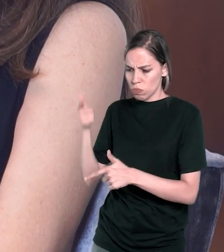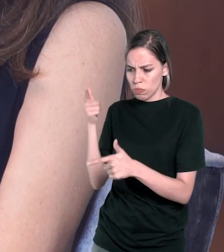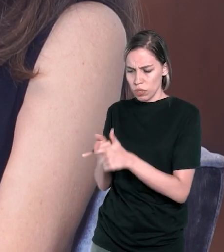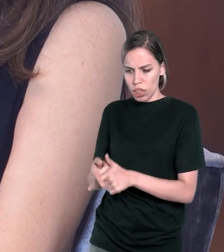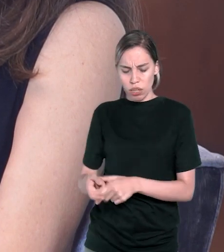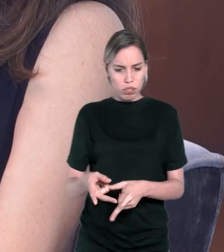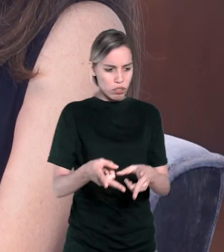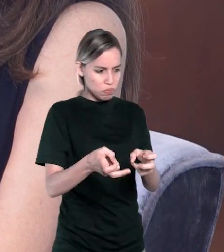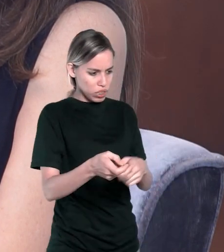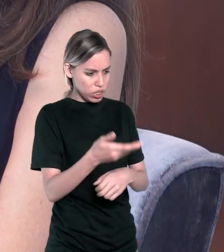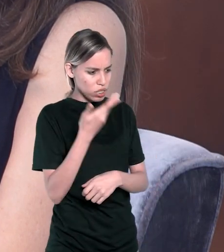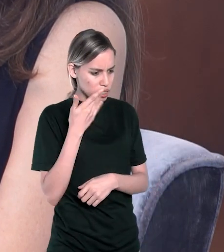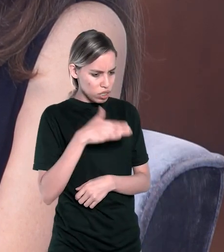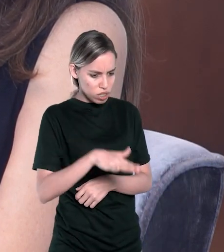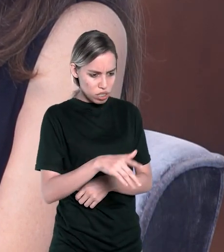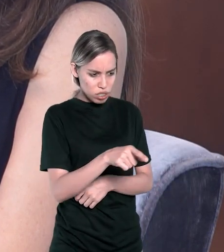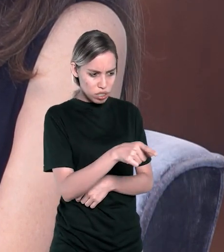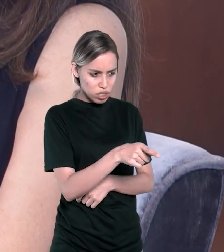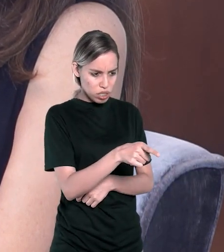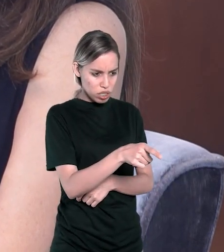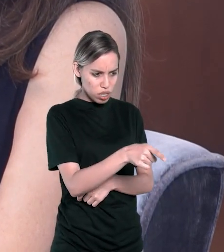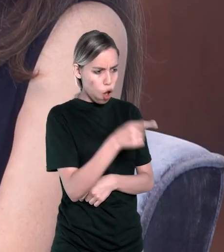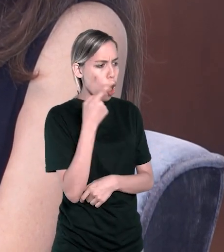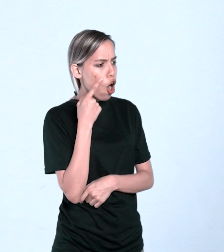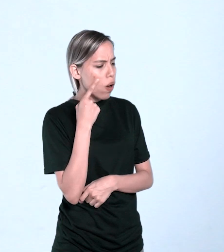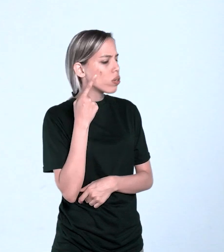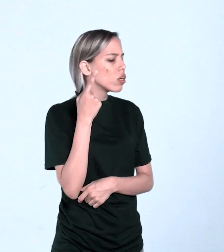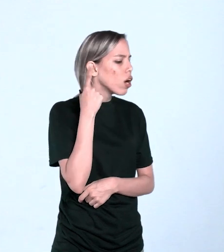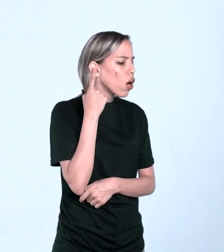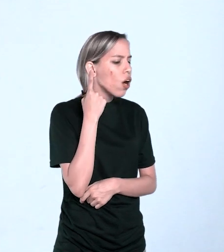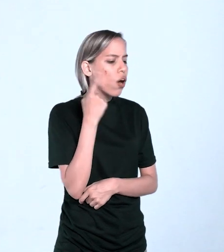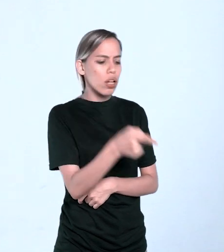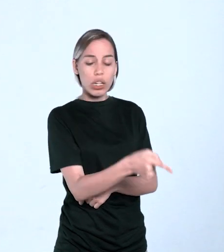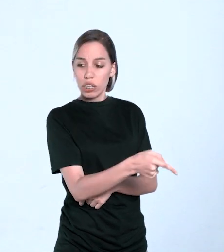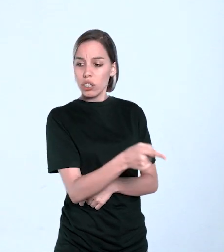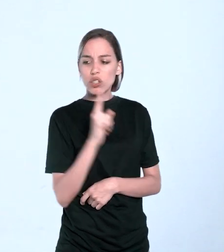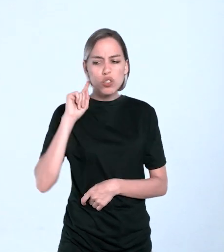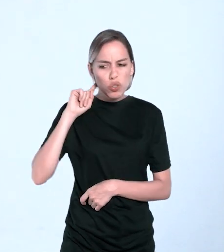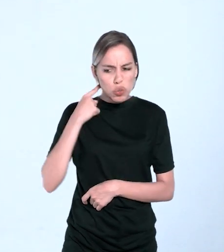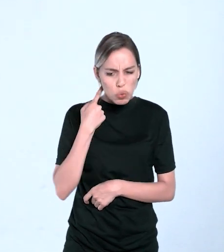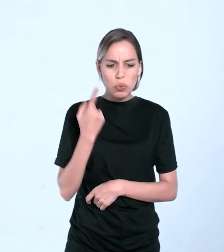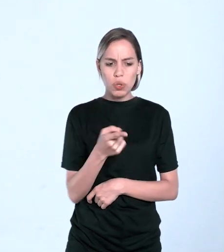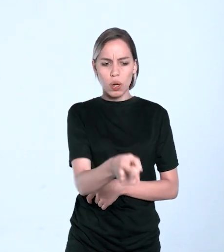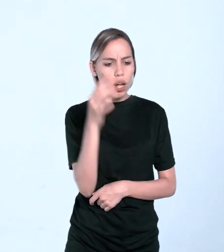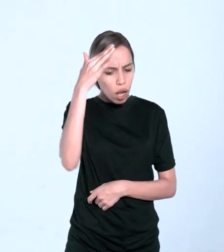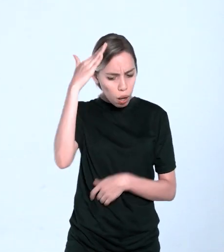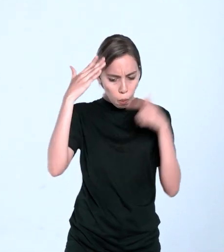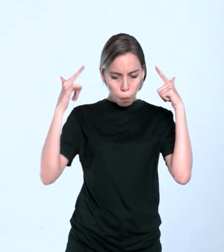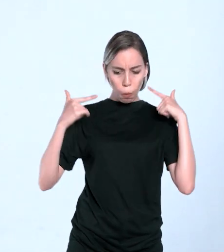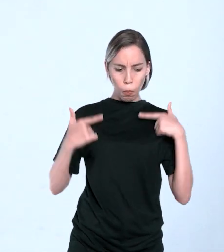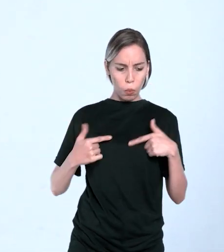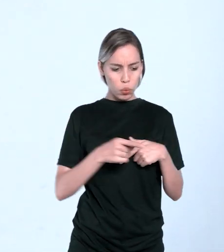os cabelos de Afonso estavam longos, Antenor dizia. O nariz dos dois escorria, muito, sem parar, o